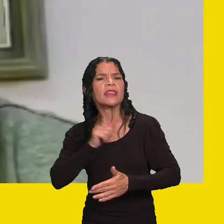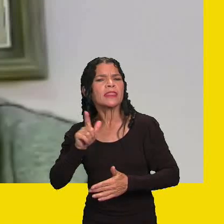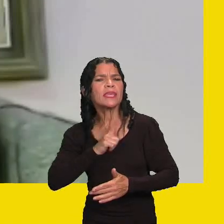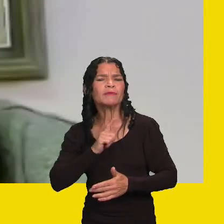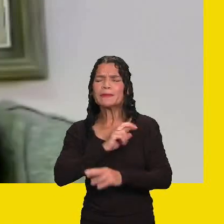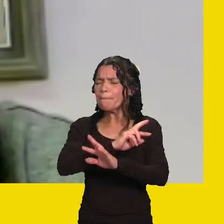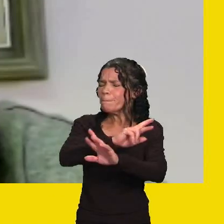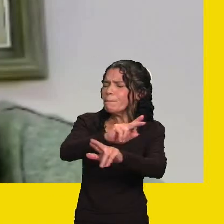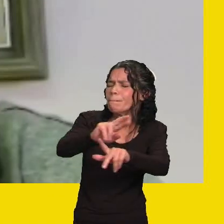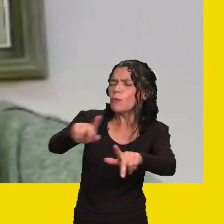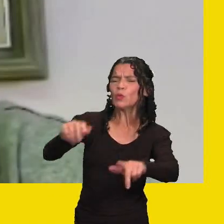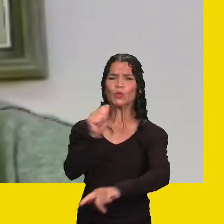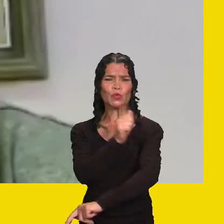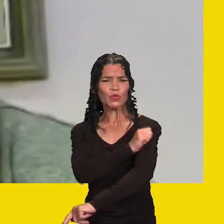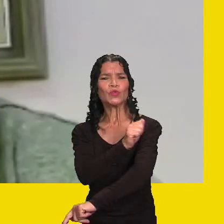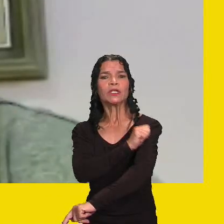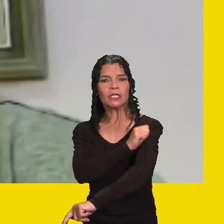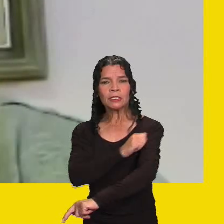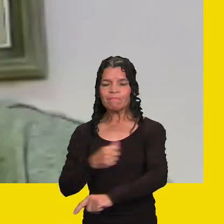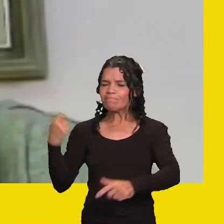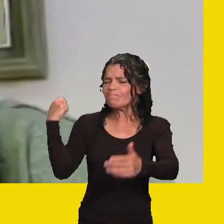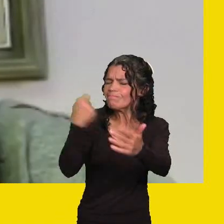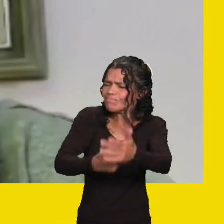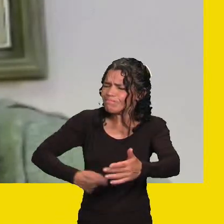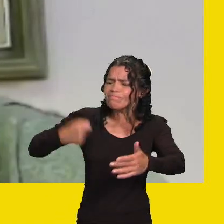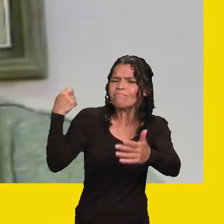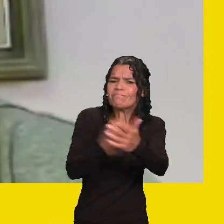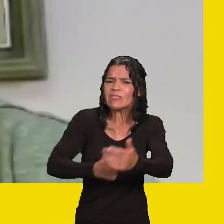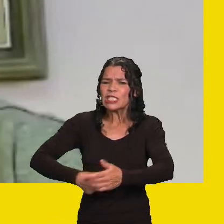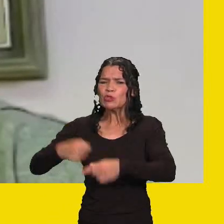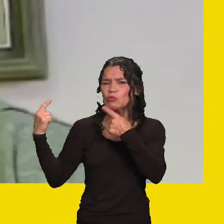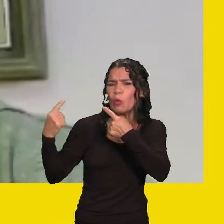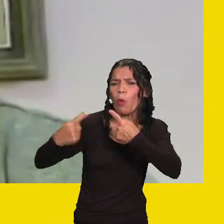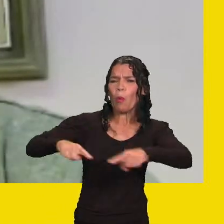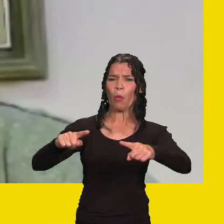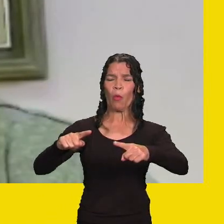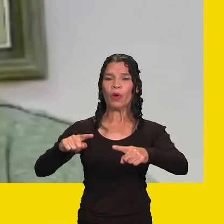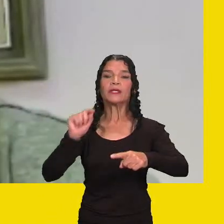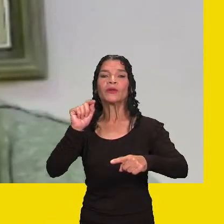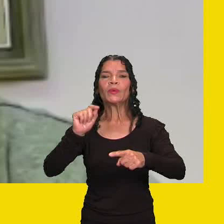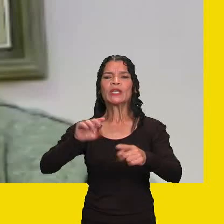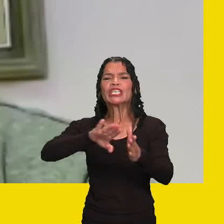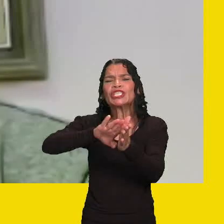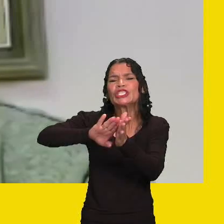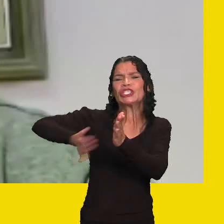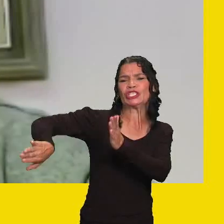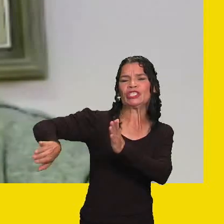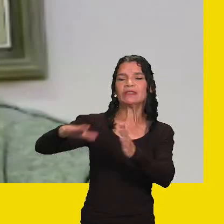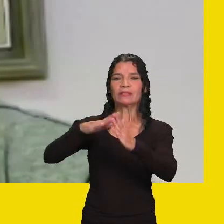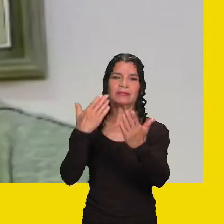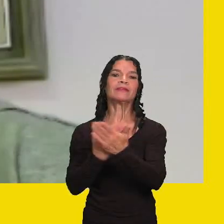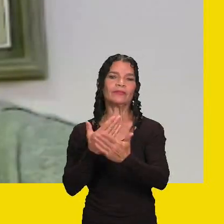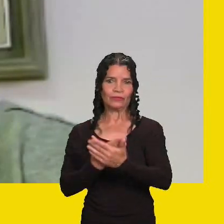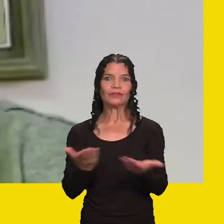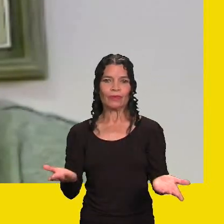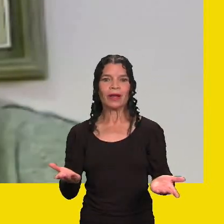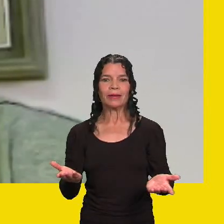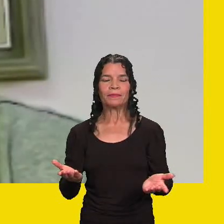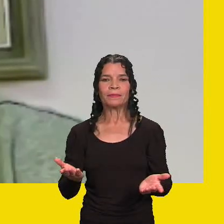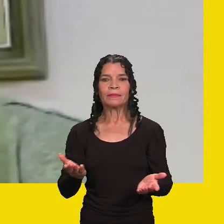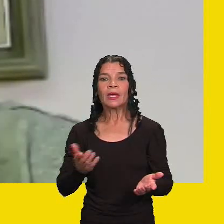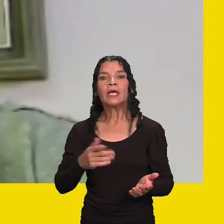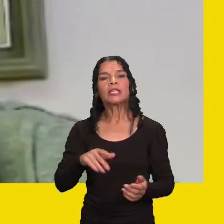muitos e muitos estudantes que lutam contra tudo aquilo que retiram eles desse processo de escolarização. Então,